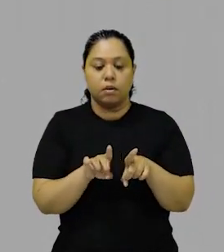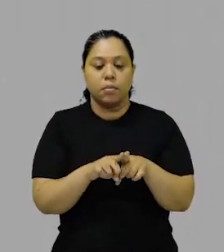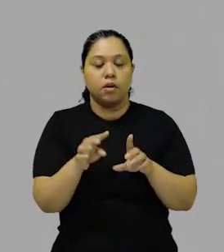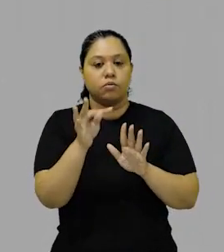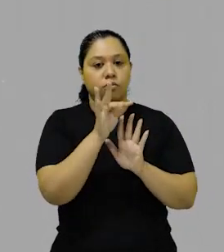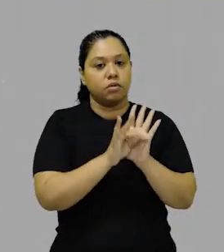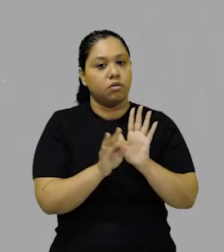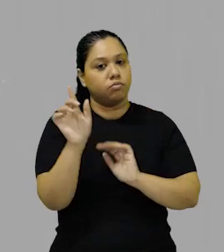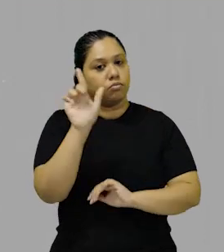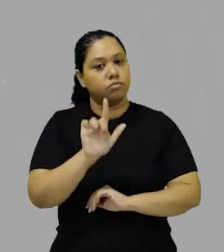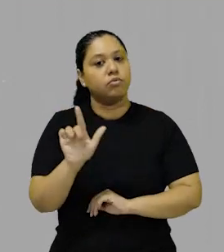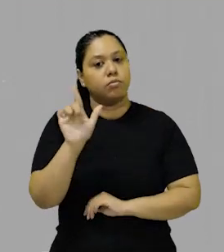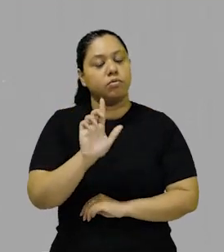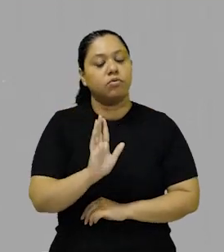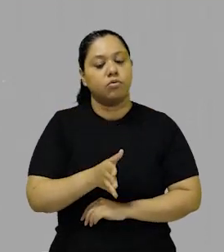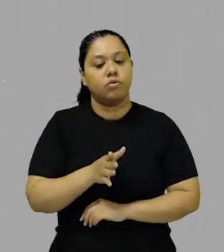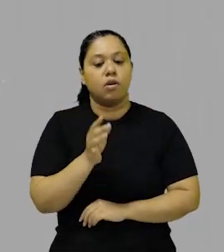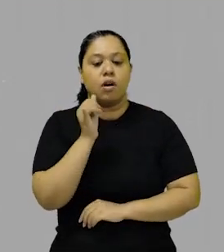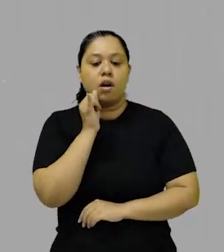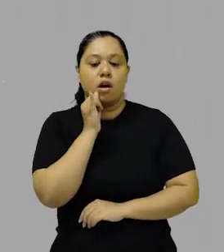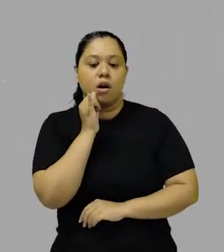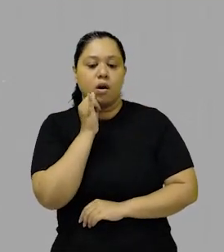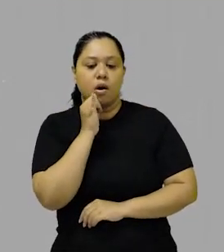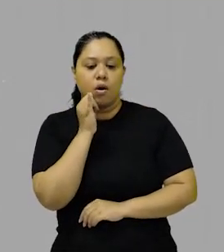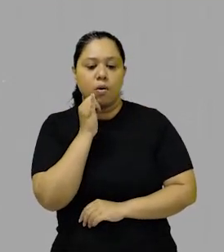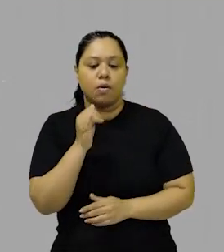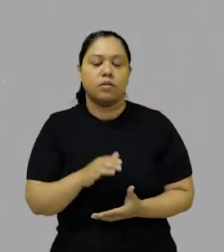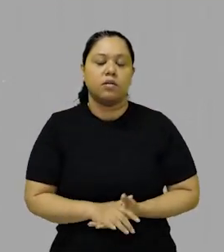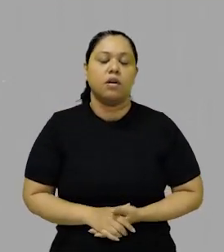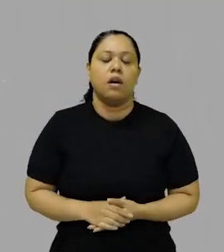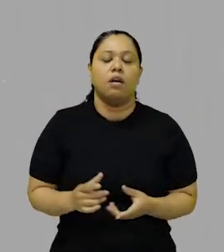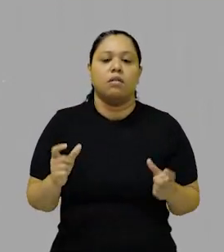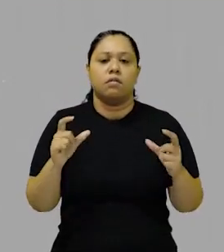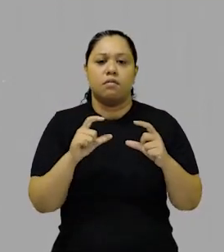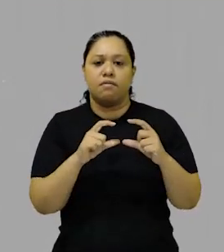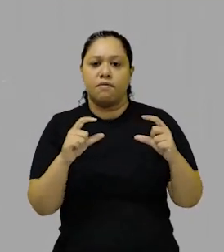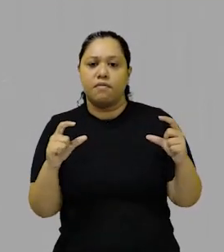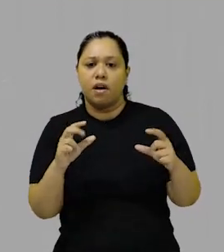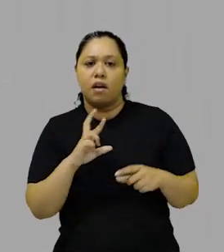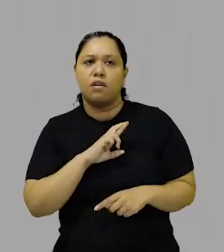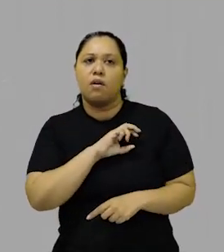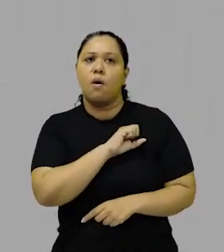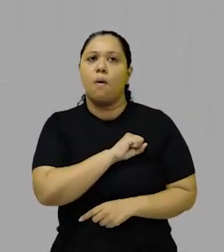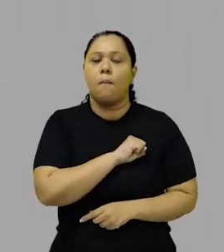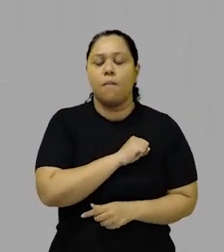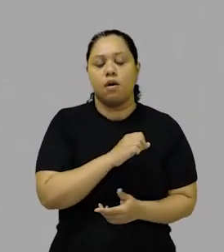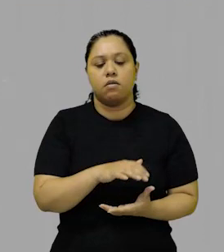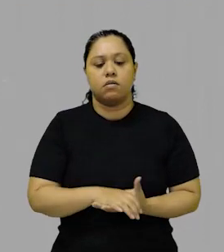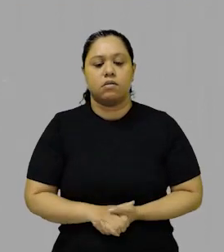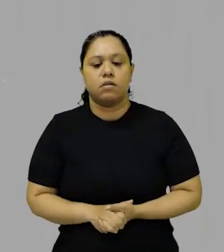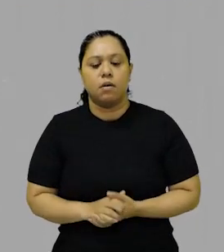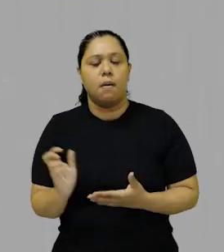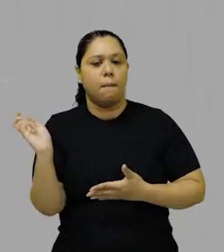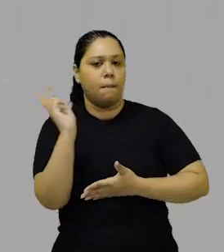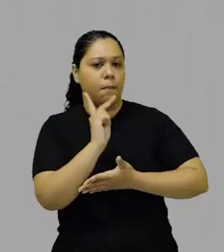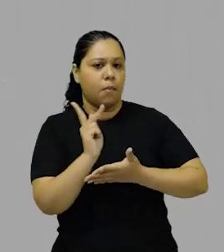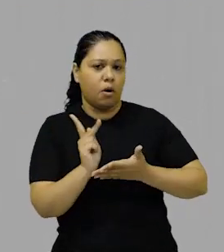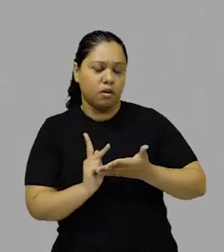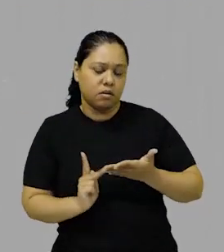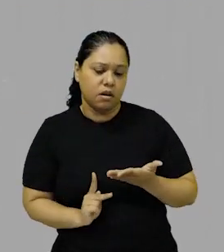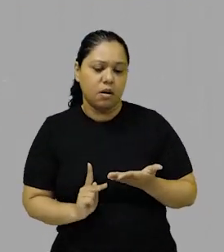literários. Então, já teve, por exemplo, citação de romance, fragmento de contos,